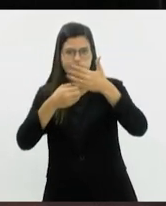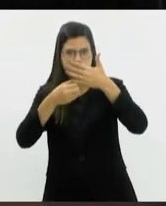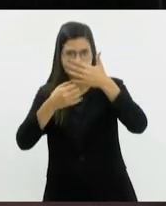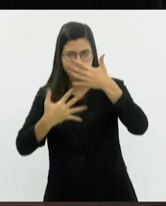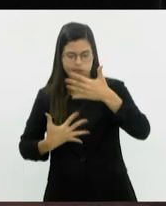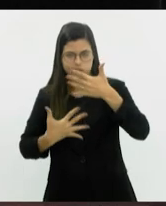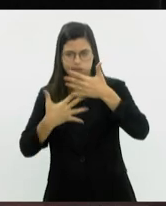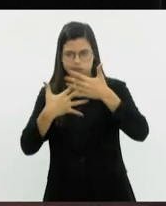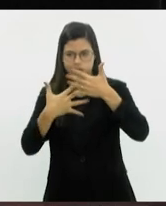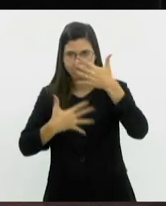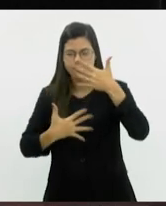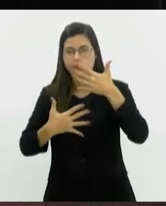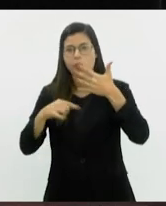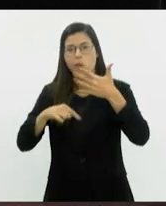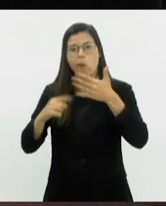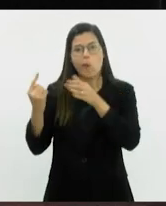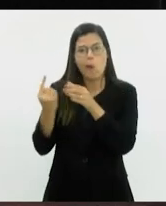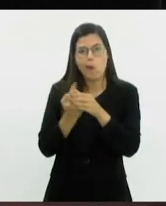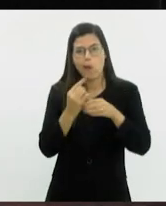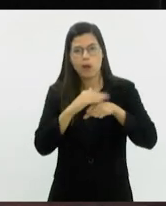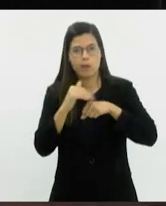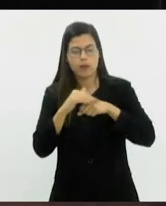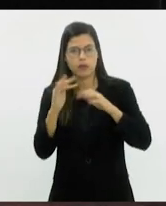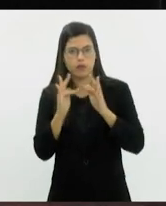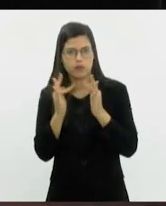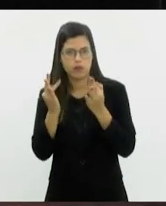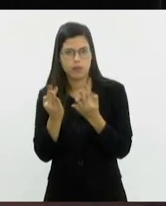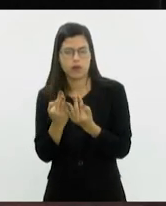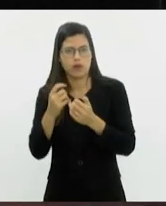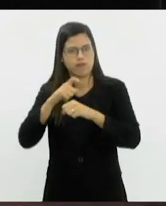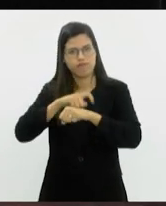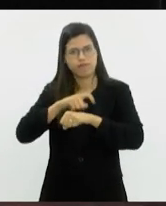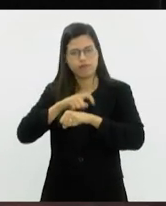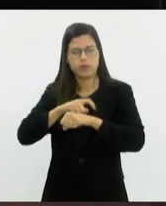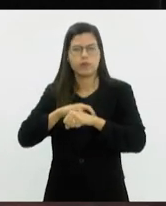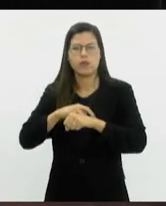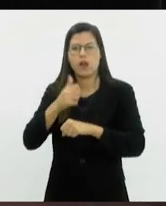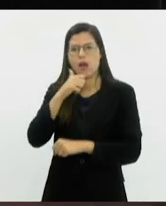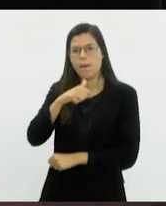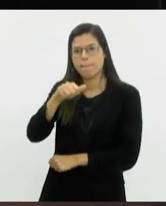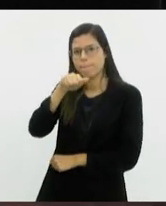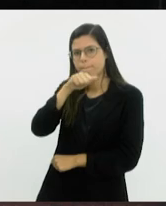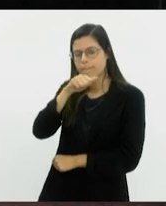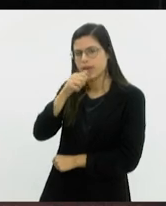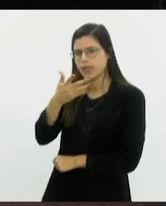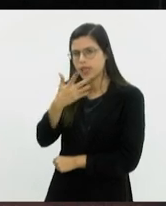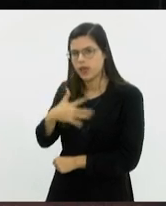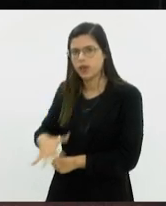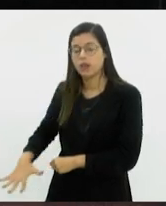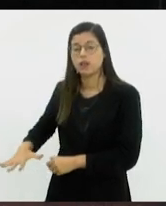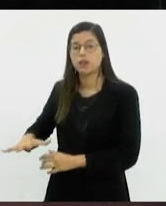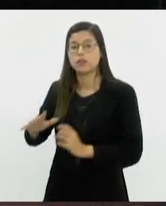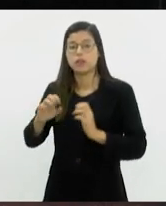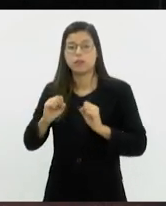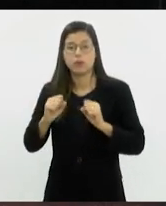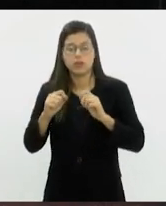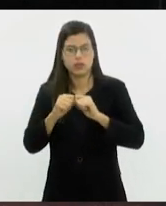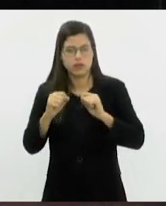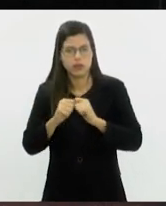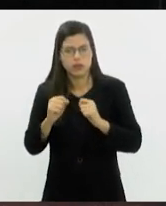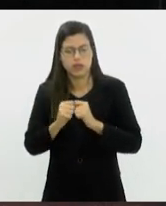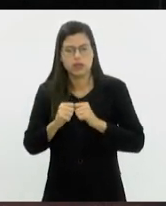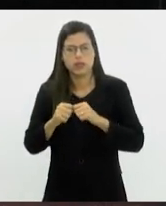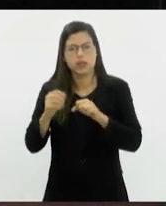um acolhimento familiar, onde, em determinado horário, a mãe daquela criança vai poder fazer uma atividade